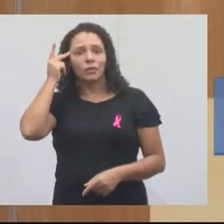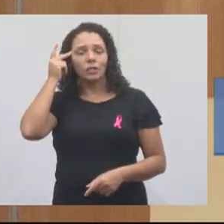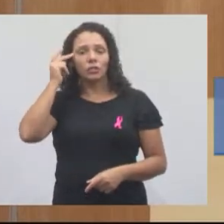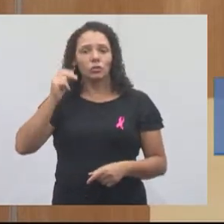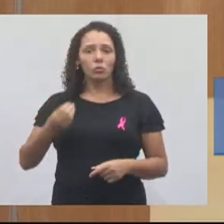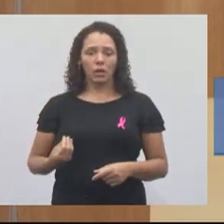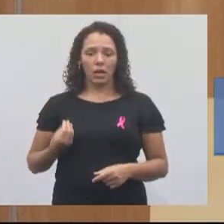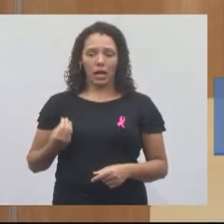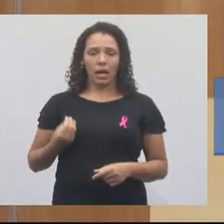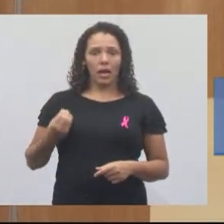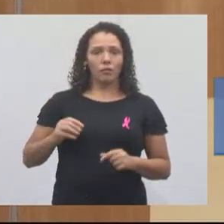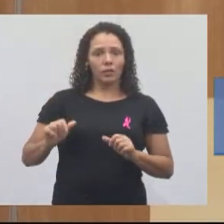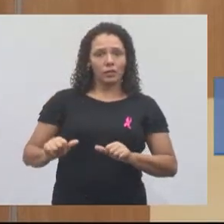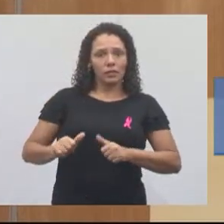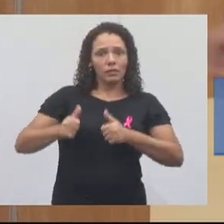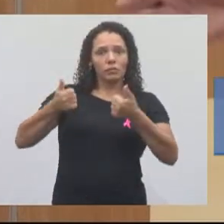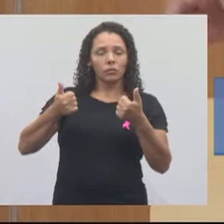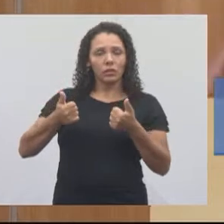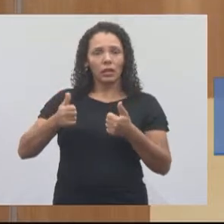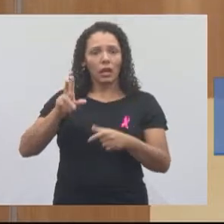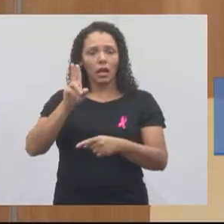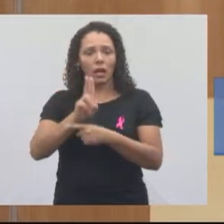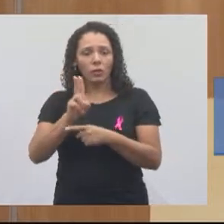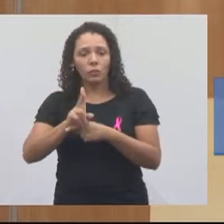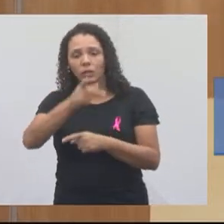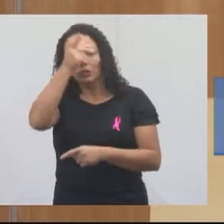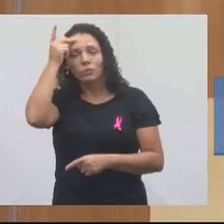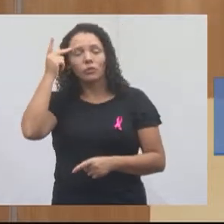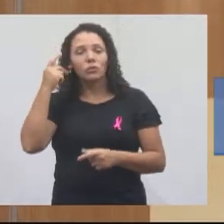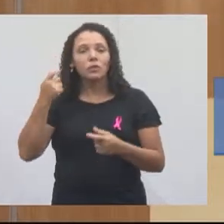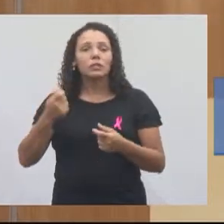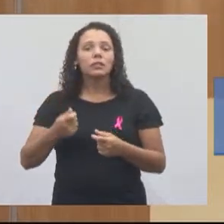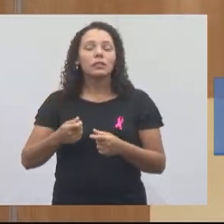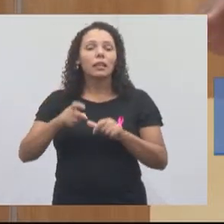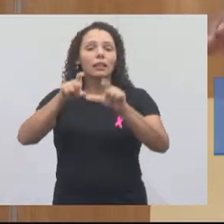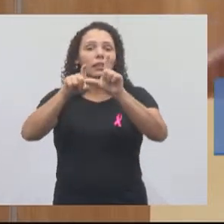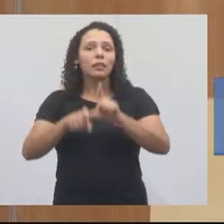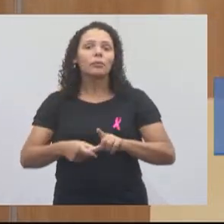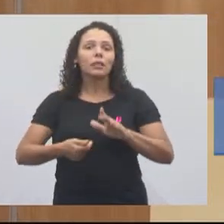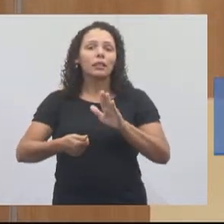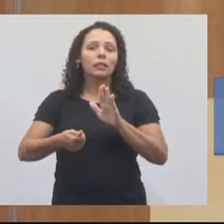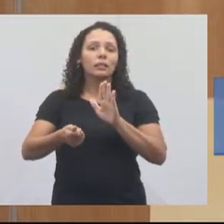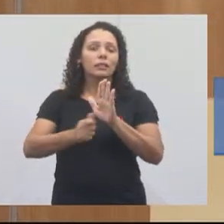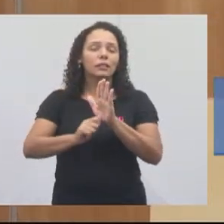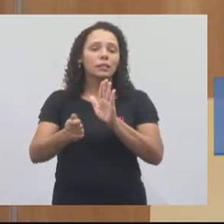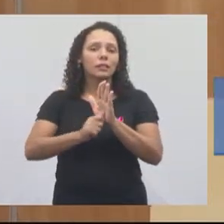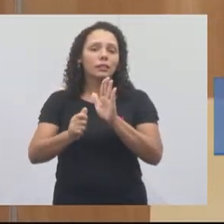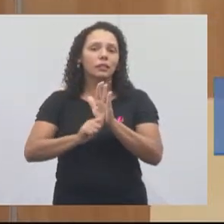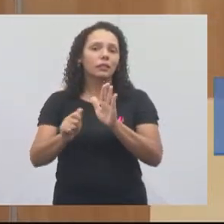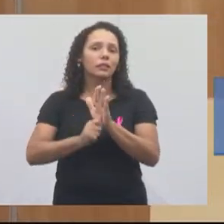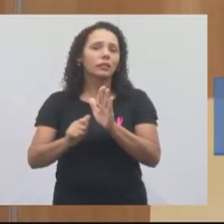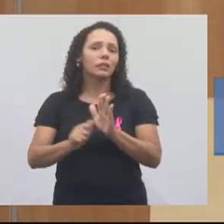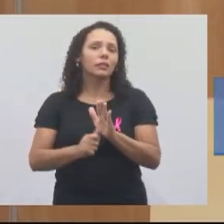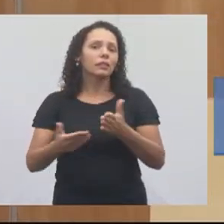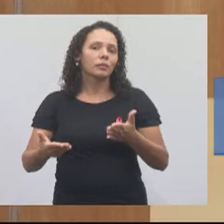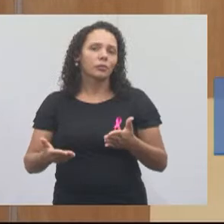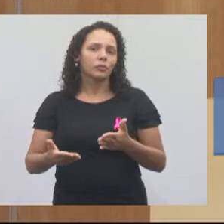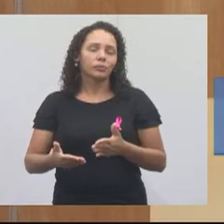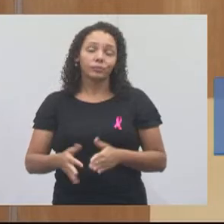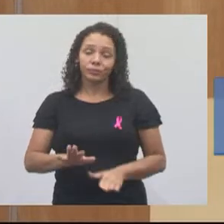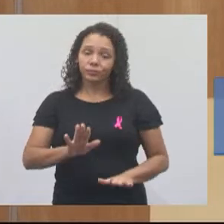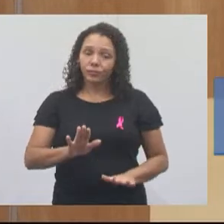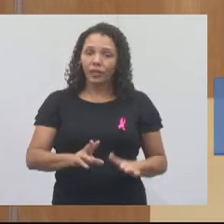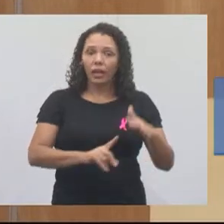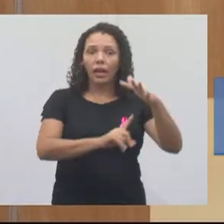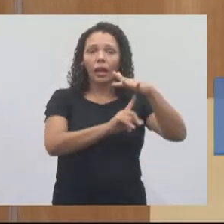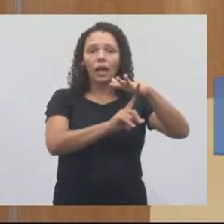de dependentes químicos, a Praça Conde Frontin está lotada de moradores de rua.